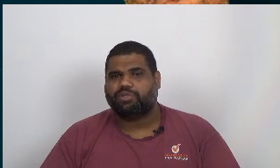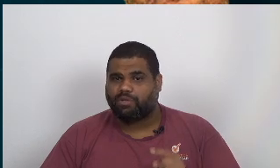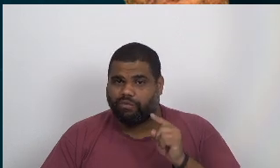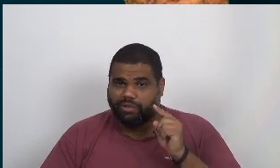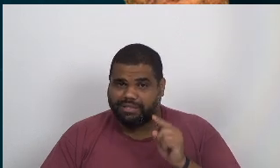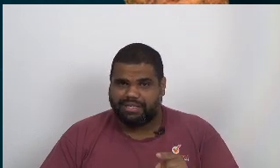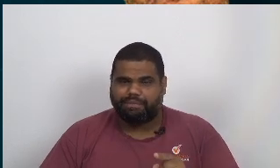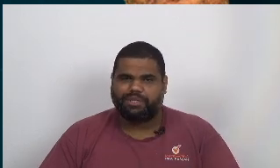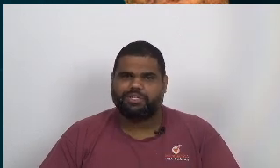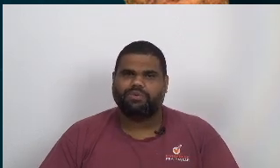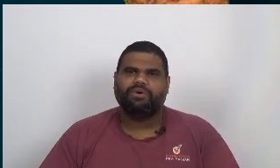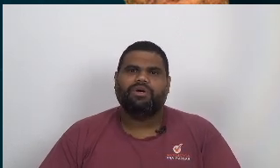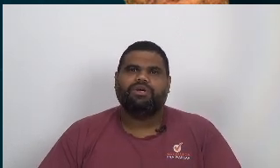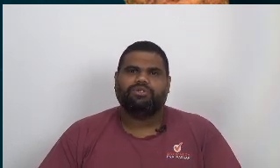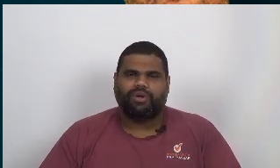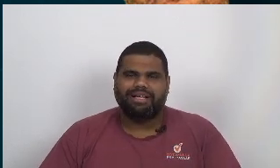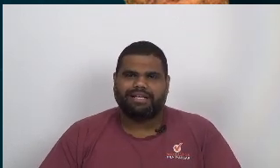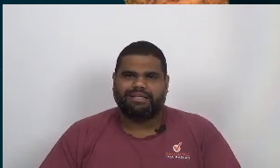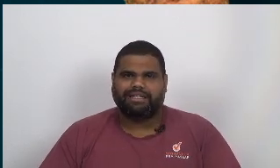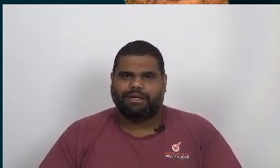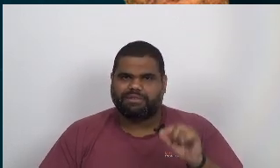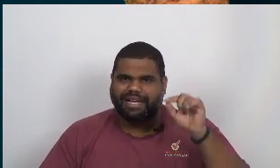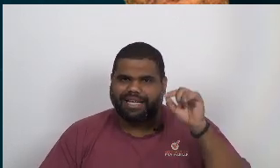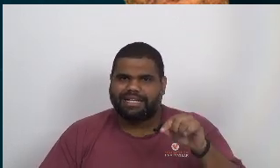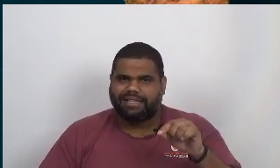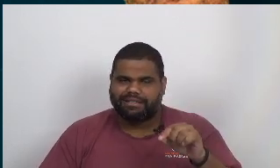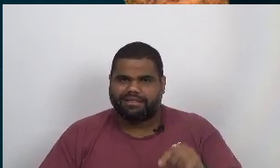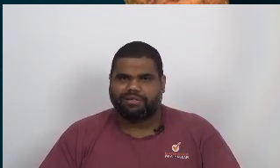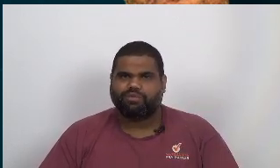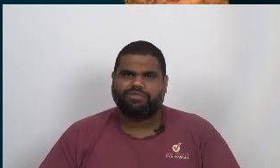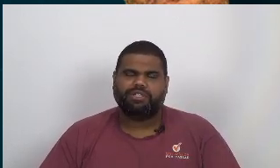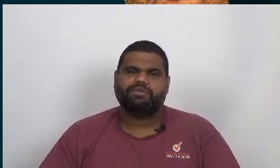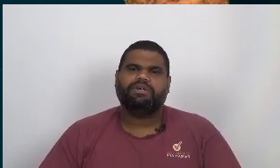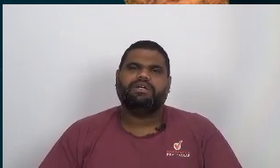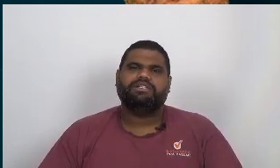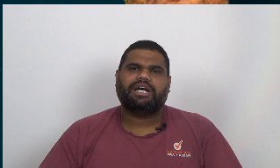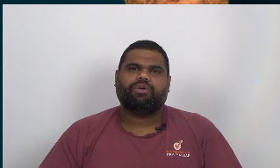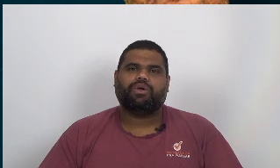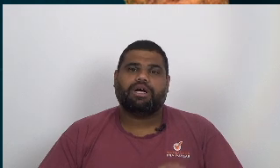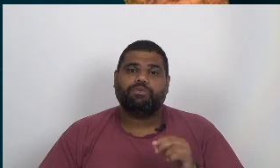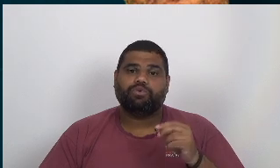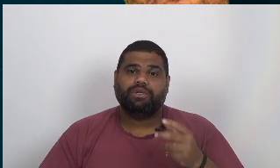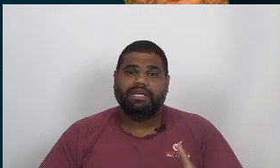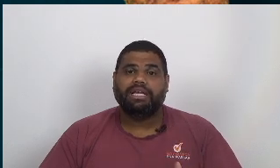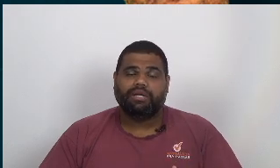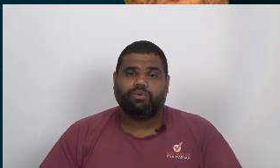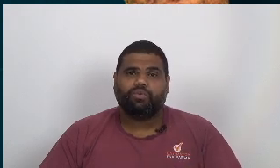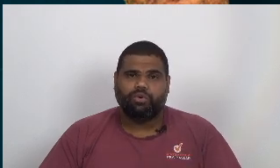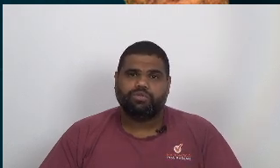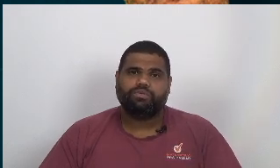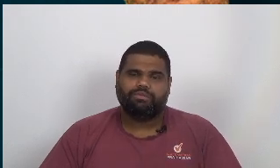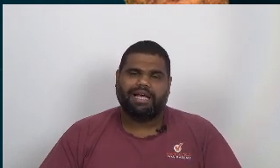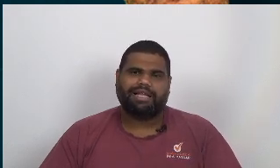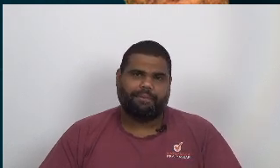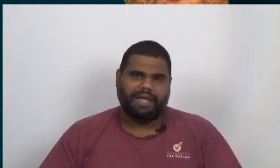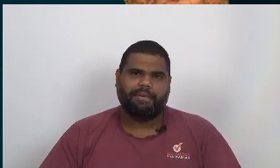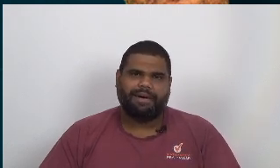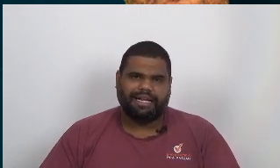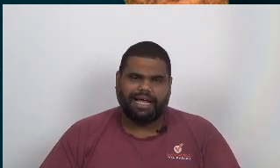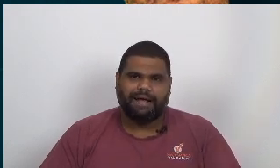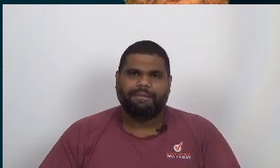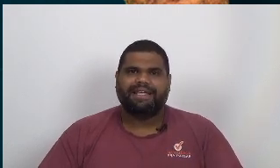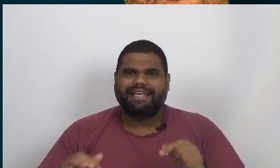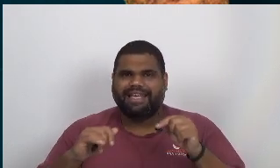aí, pessoal. Você pediu, nós atendemos. Aqui na descrição do vídeo já colocamos o link do curso, né, da